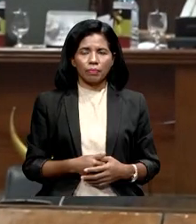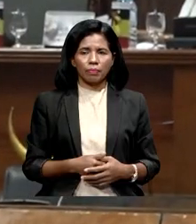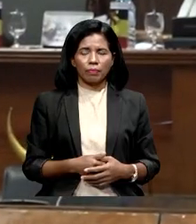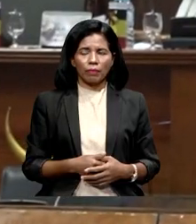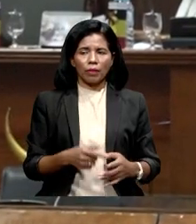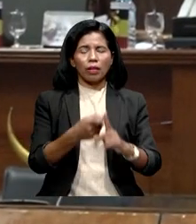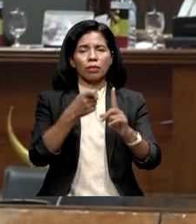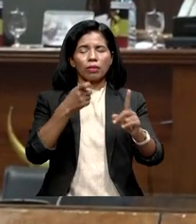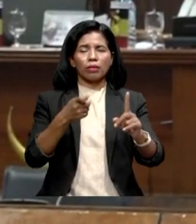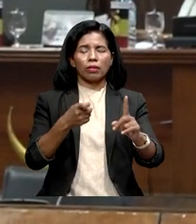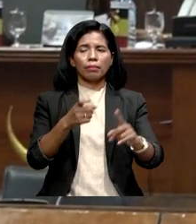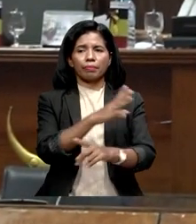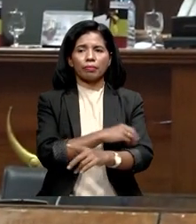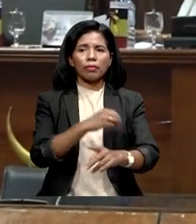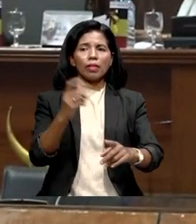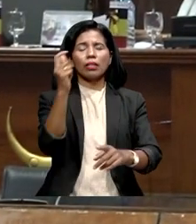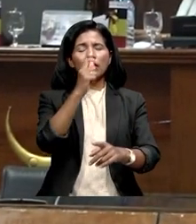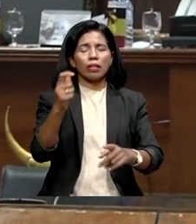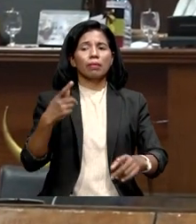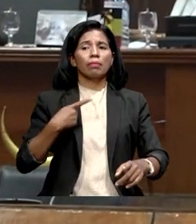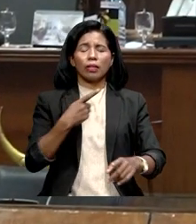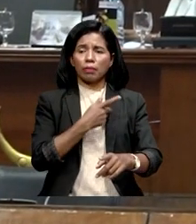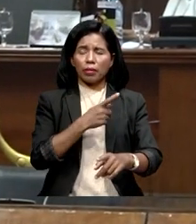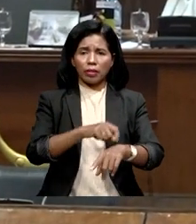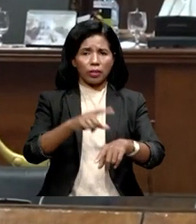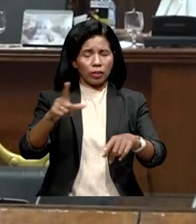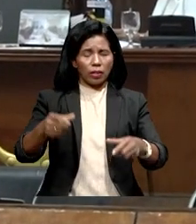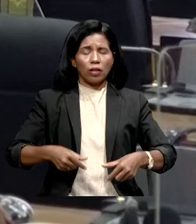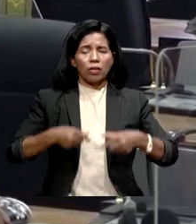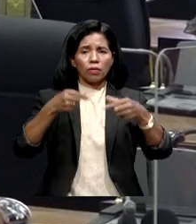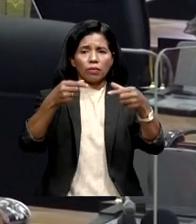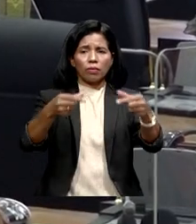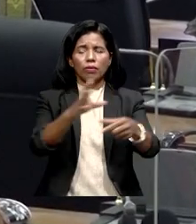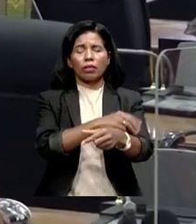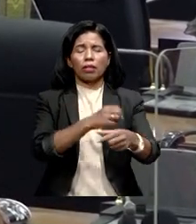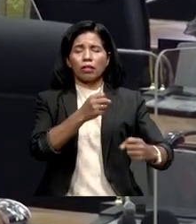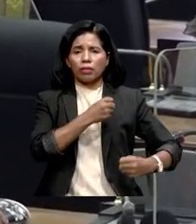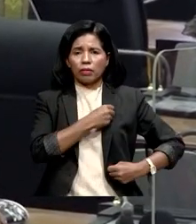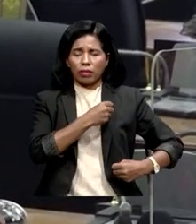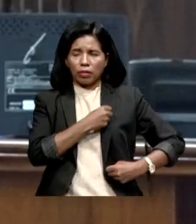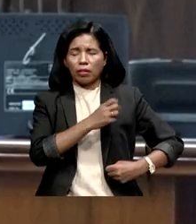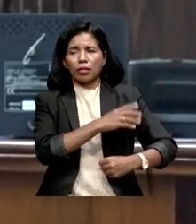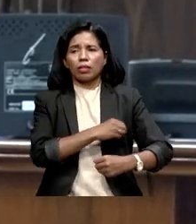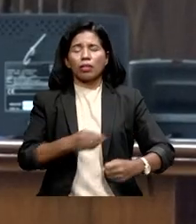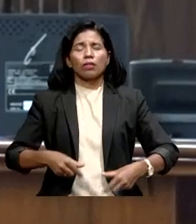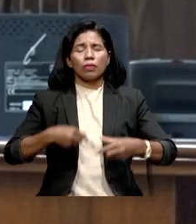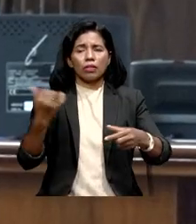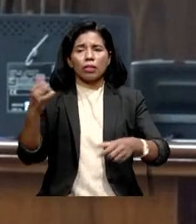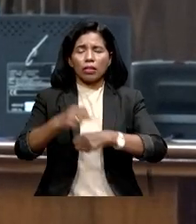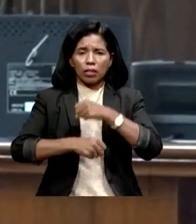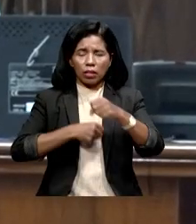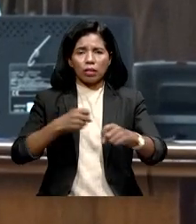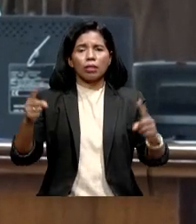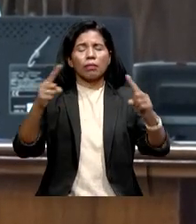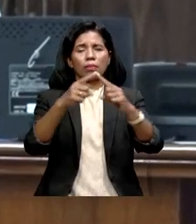Li husi plenaria tersane, Parlamentu Nasional fo ondra ba martiris Asuwain FALINTIL ne be mak sacrifica sira ni amba luta